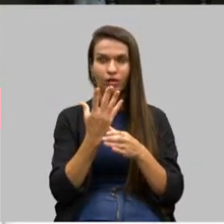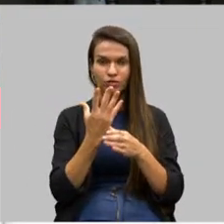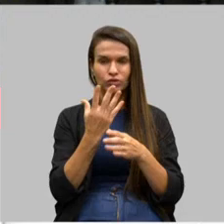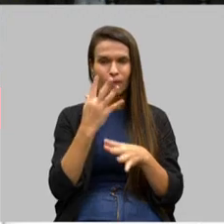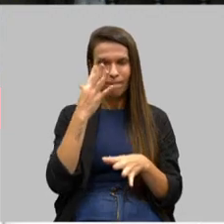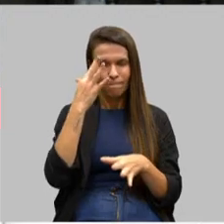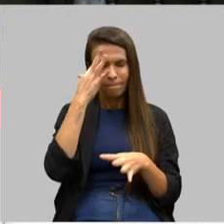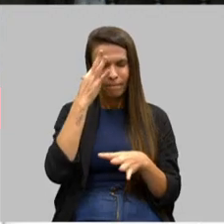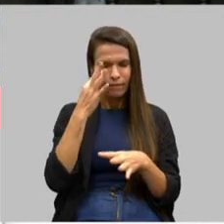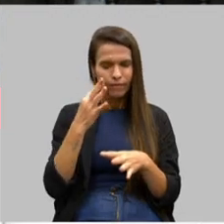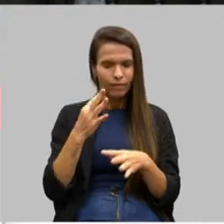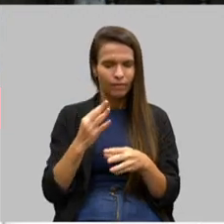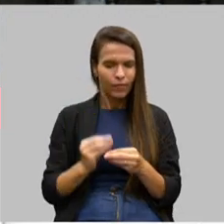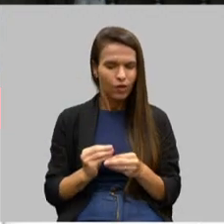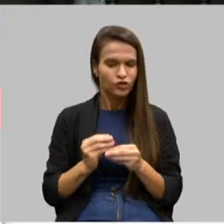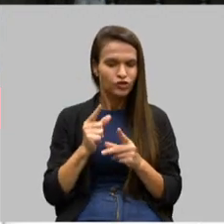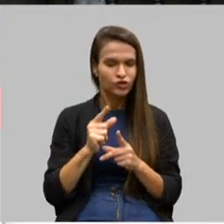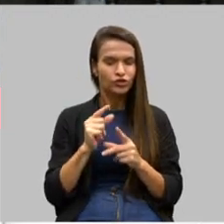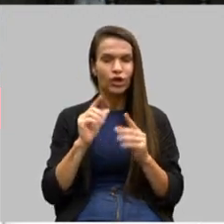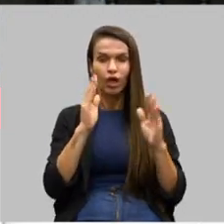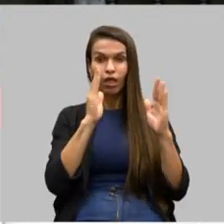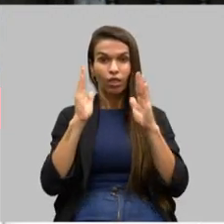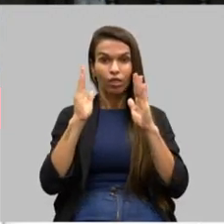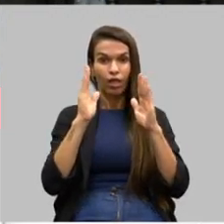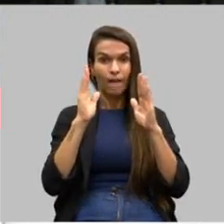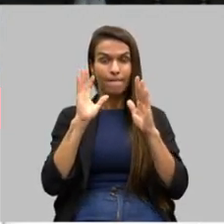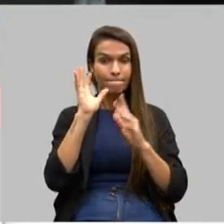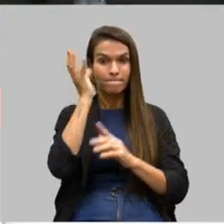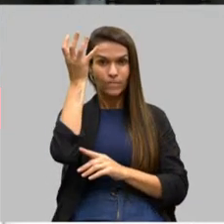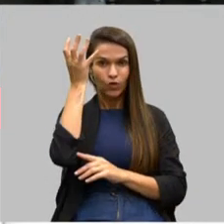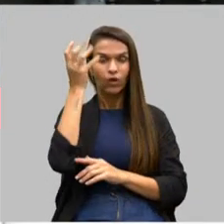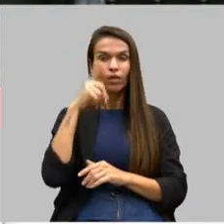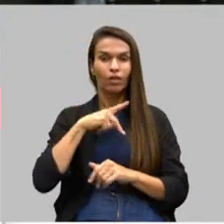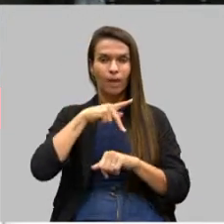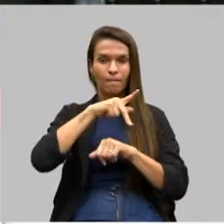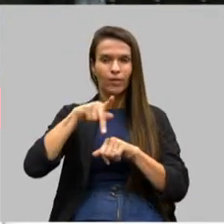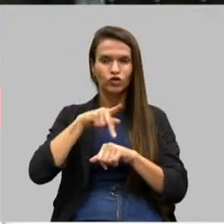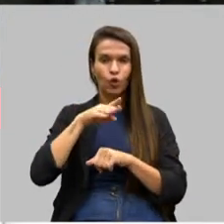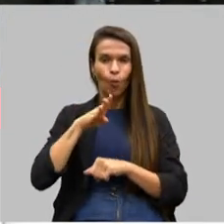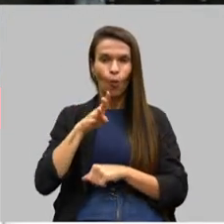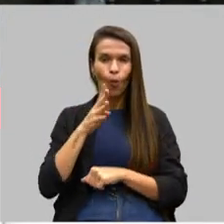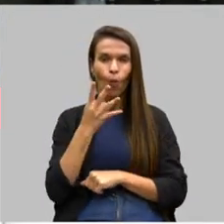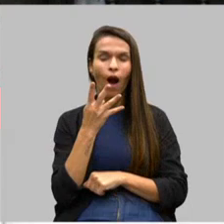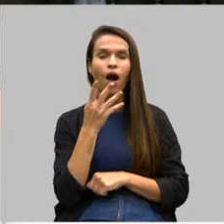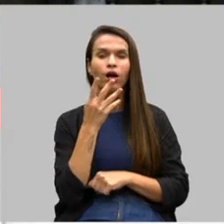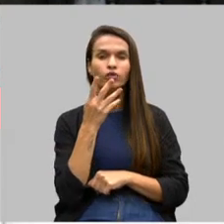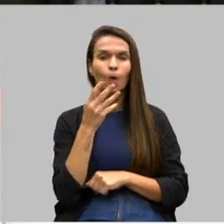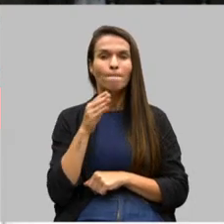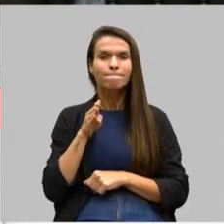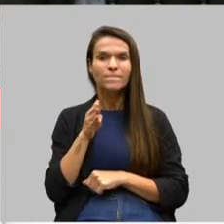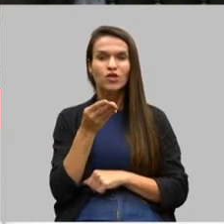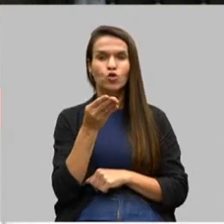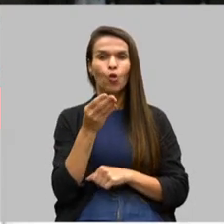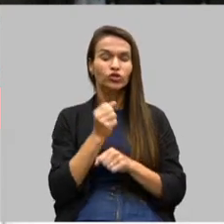de tempo, nós temos um planeta de 4,5 bilhões de